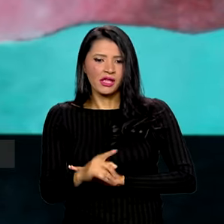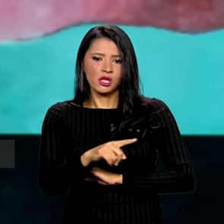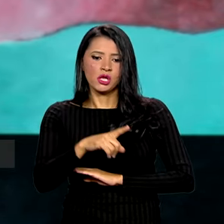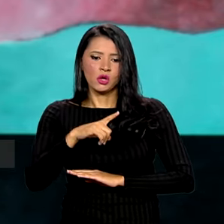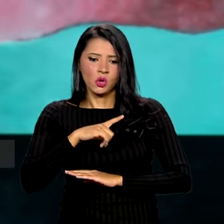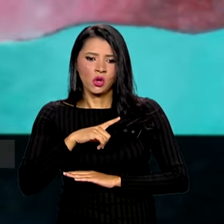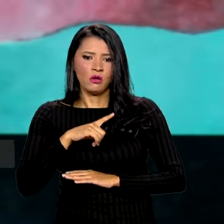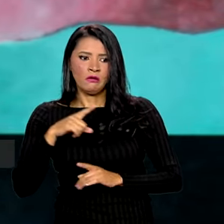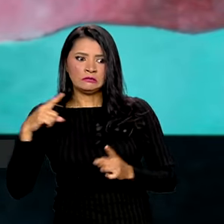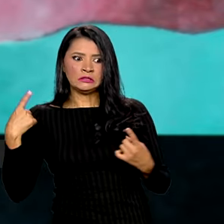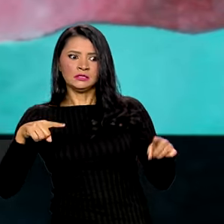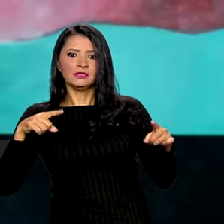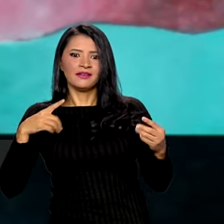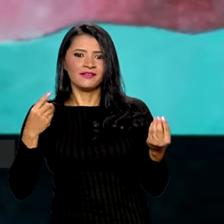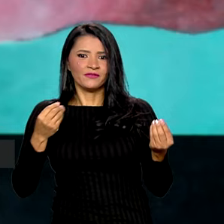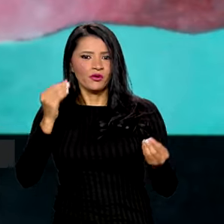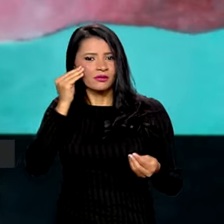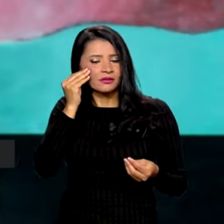colocada em xeque,